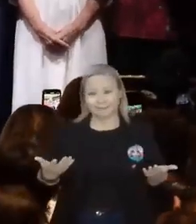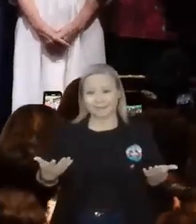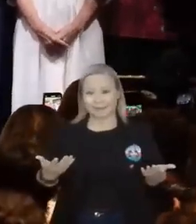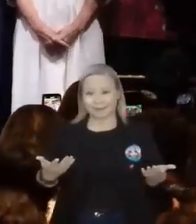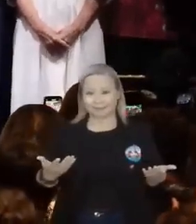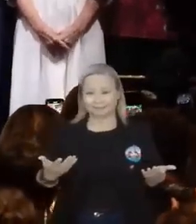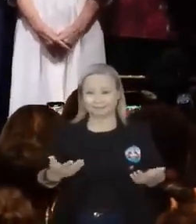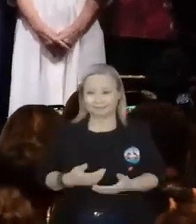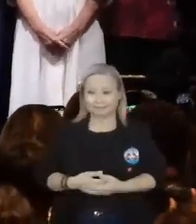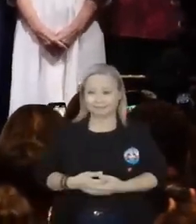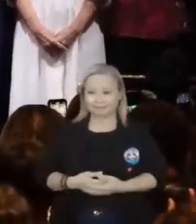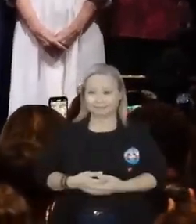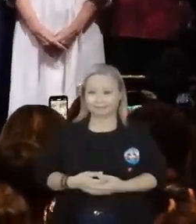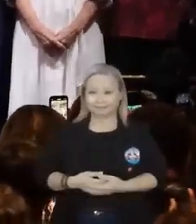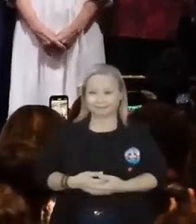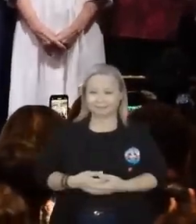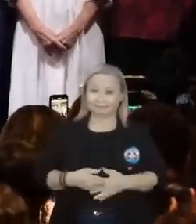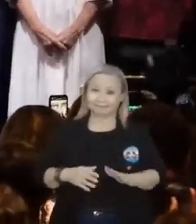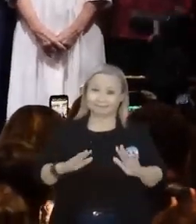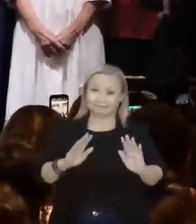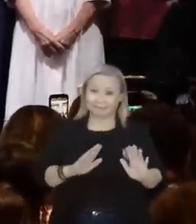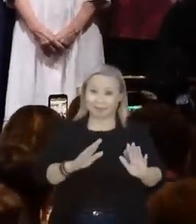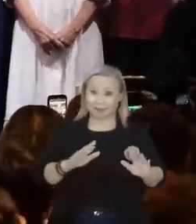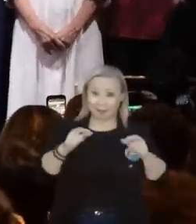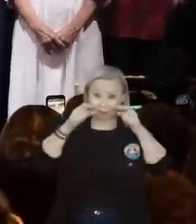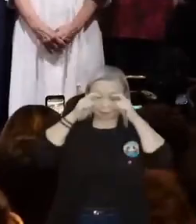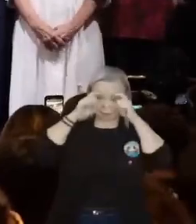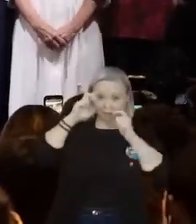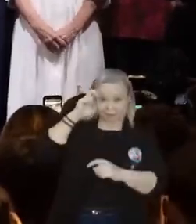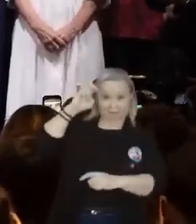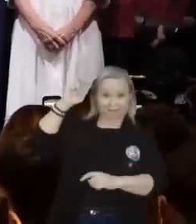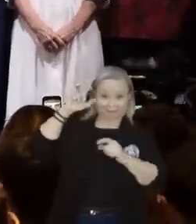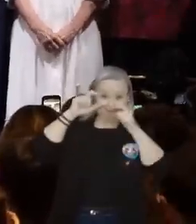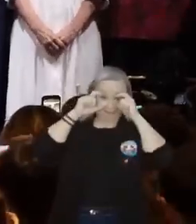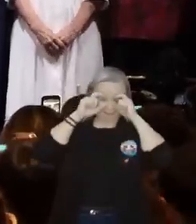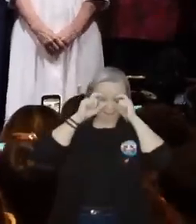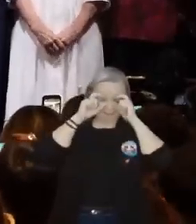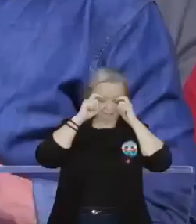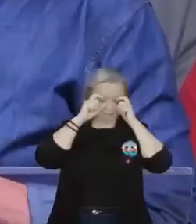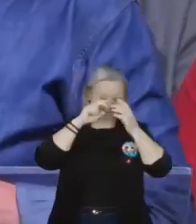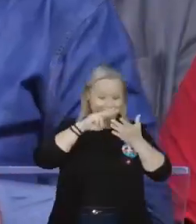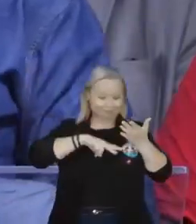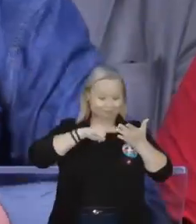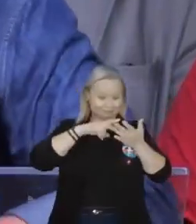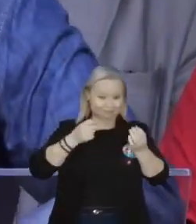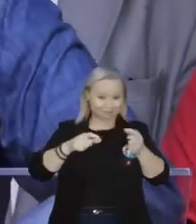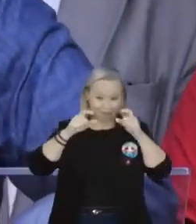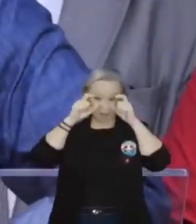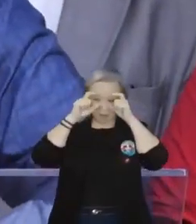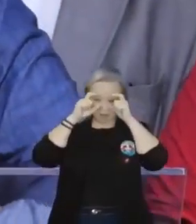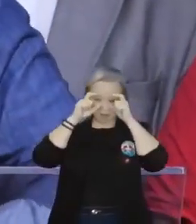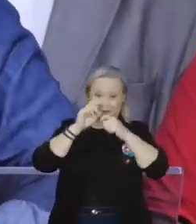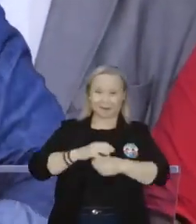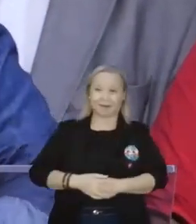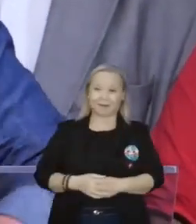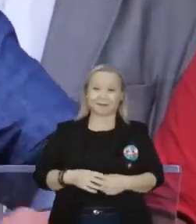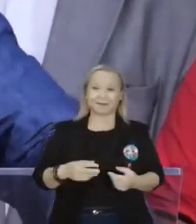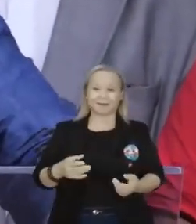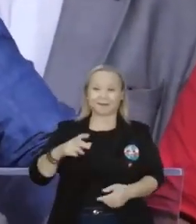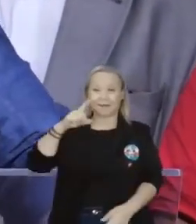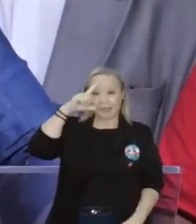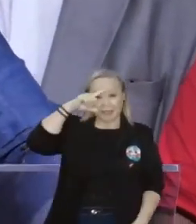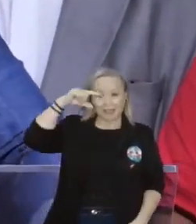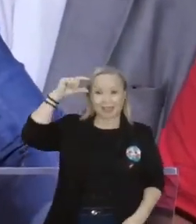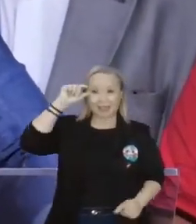para ficar parecendo intelectual, eu vou colocar meu óculos e a Janja vai retirando as páginas